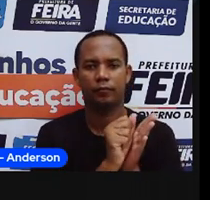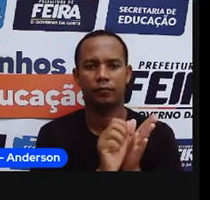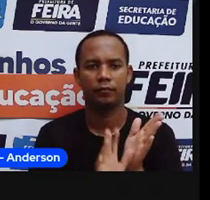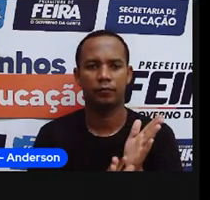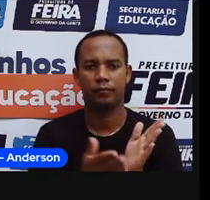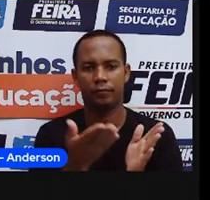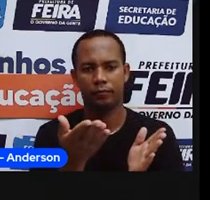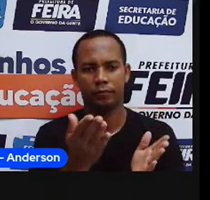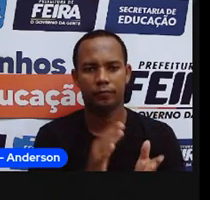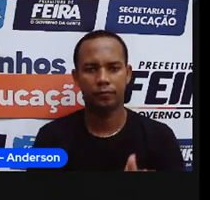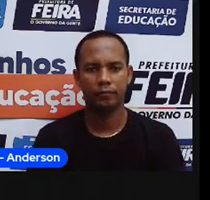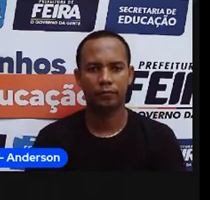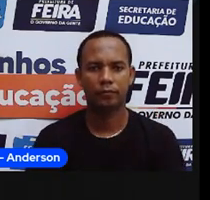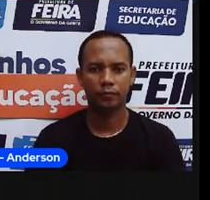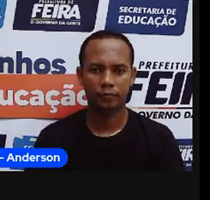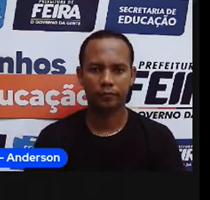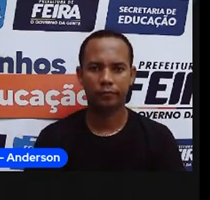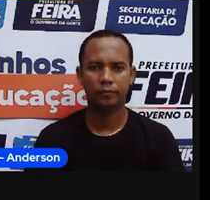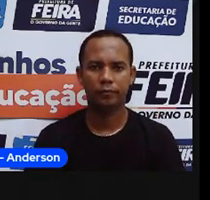desafio para vocês, né?